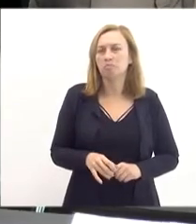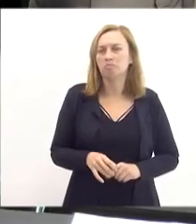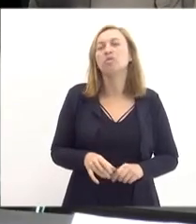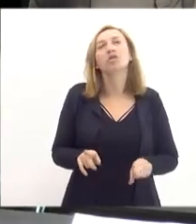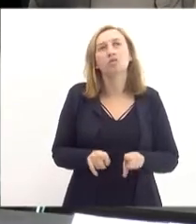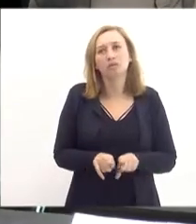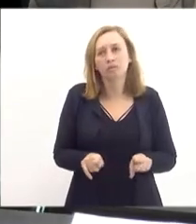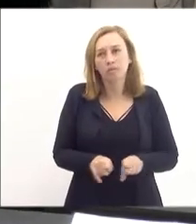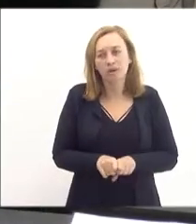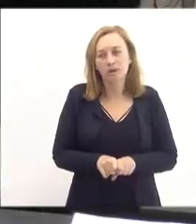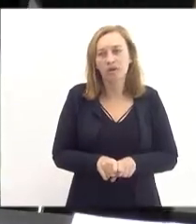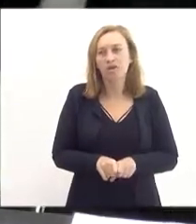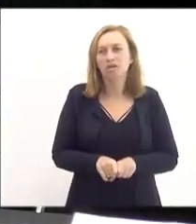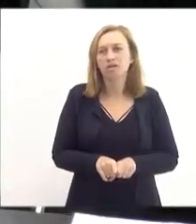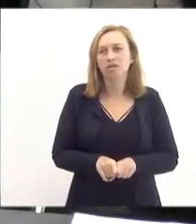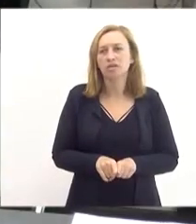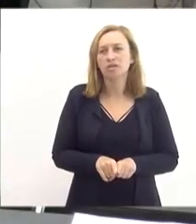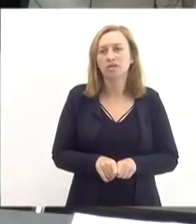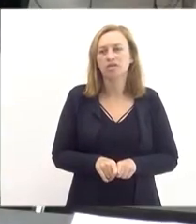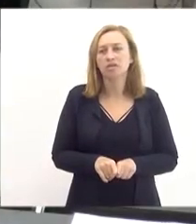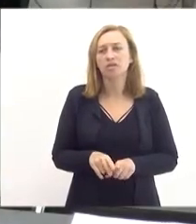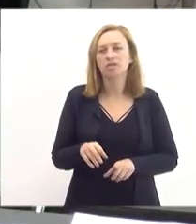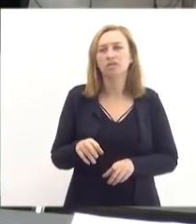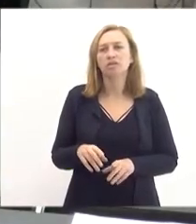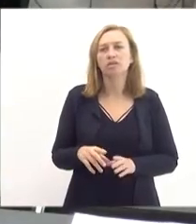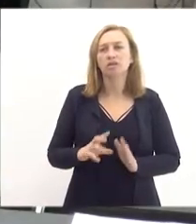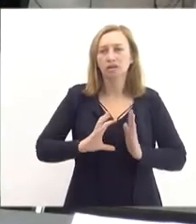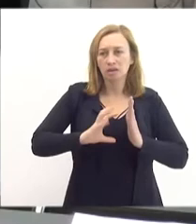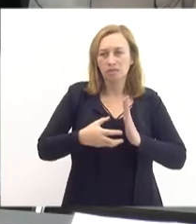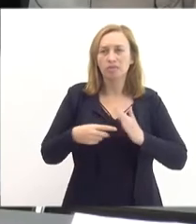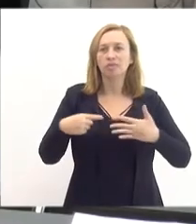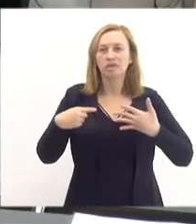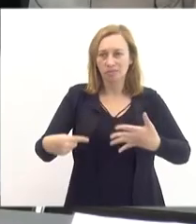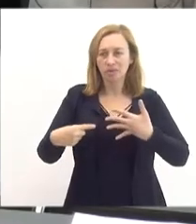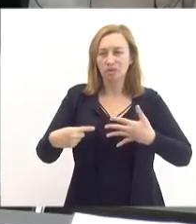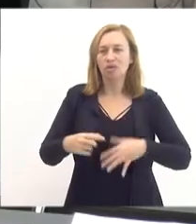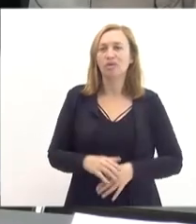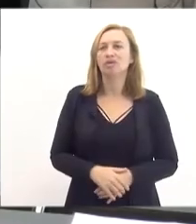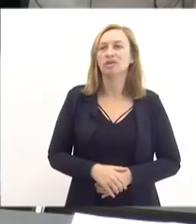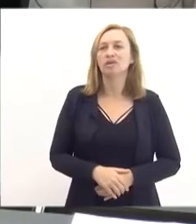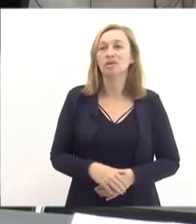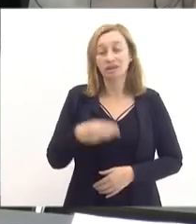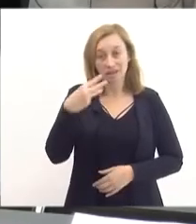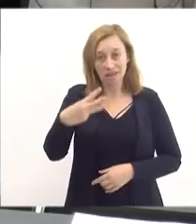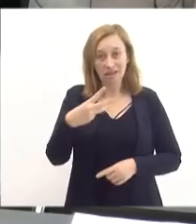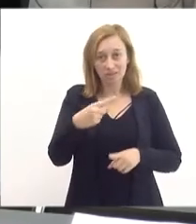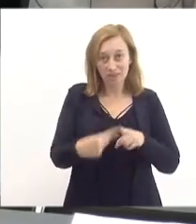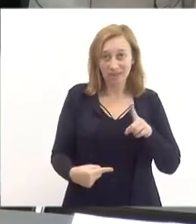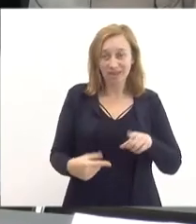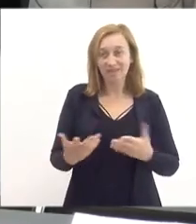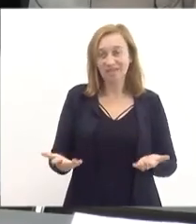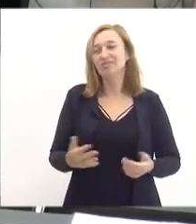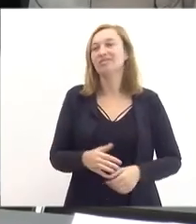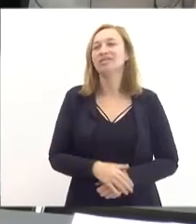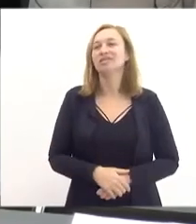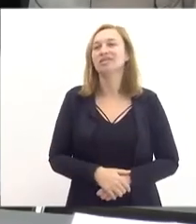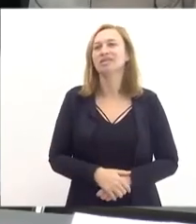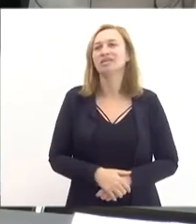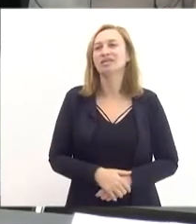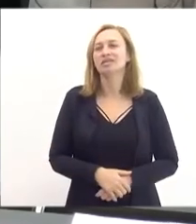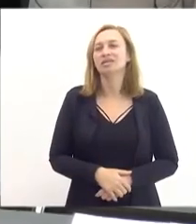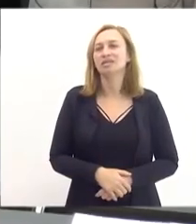também da deputada Renata Souza, da bancada do PSOL, de 3/4 da bancada do PSOL,